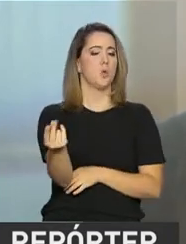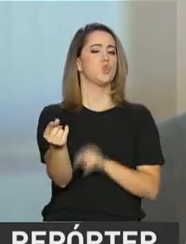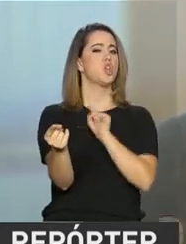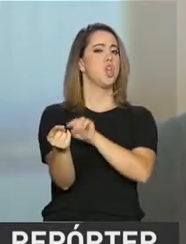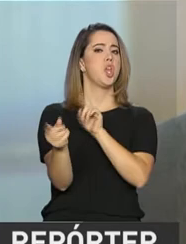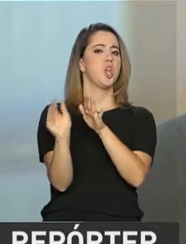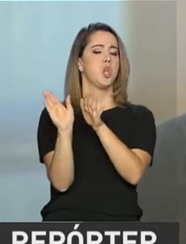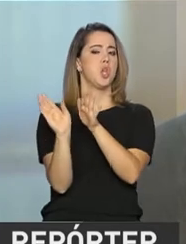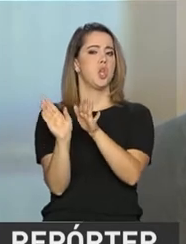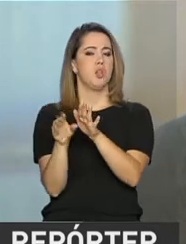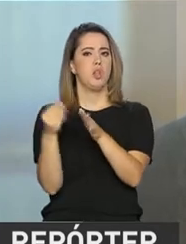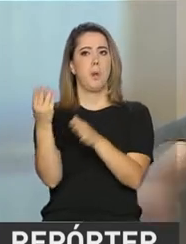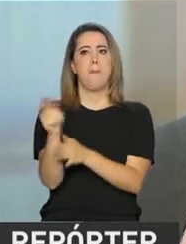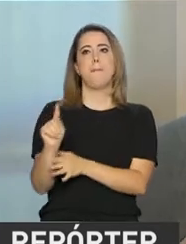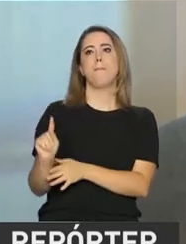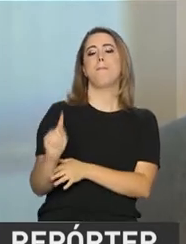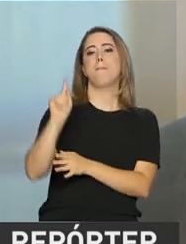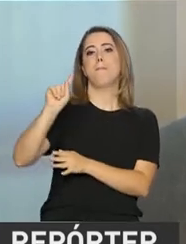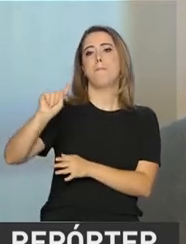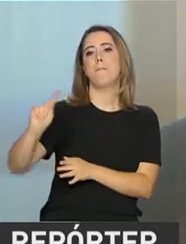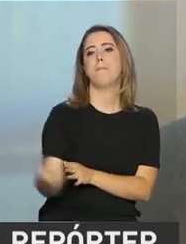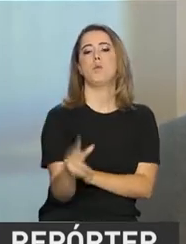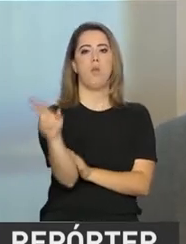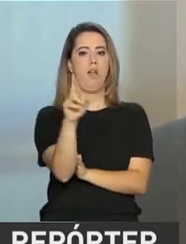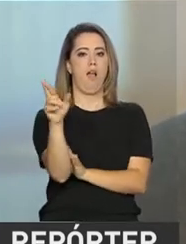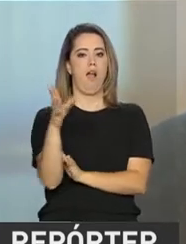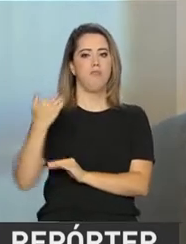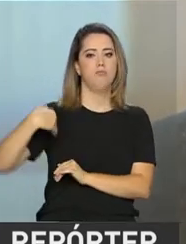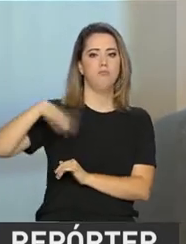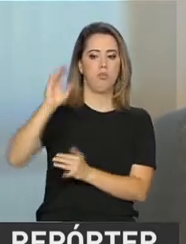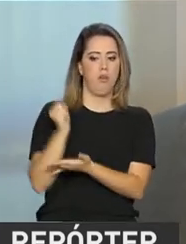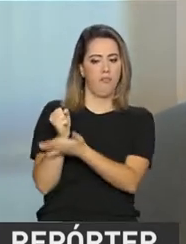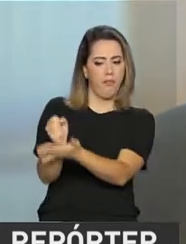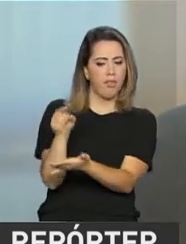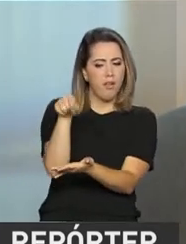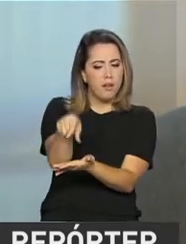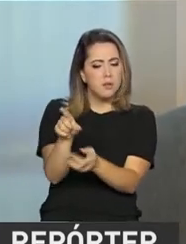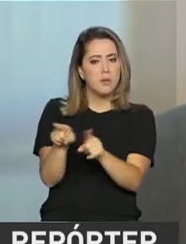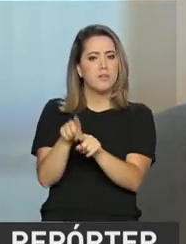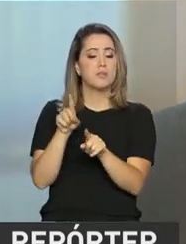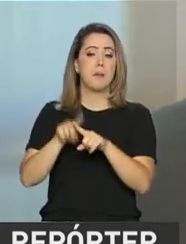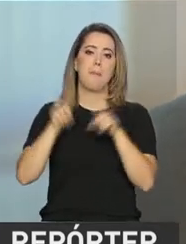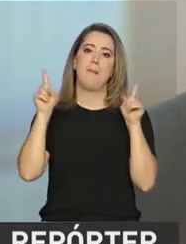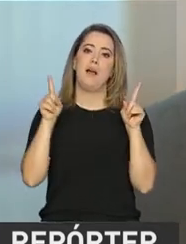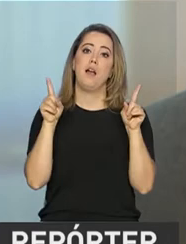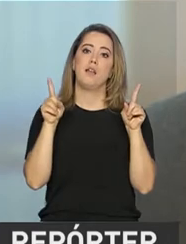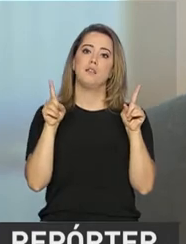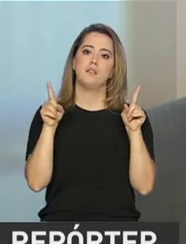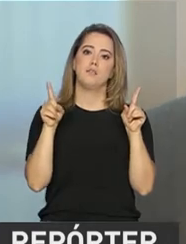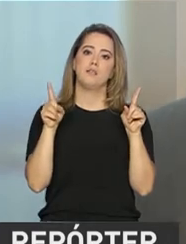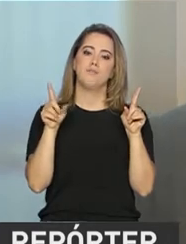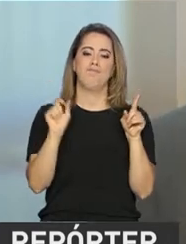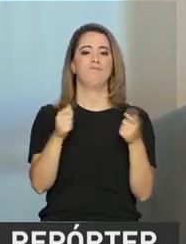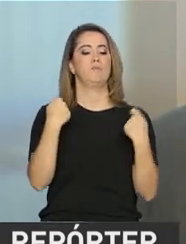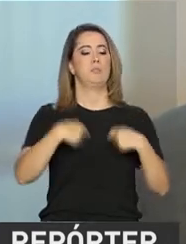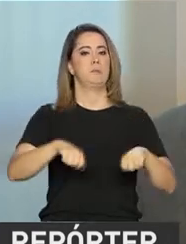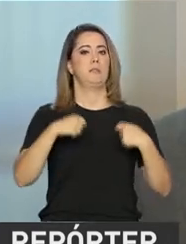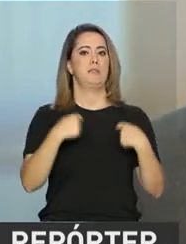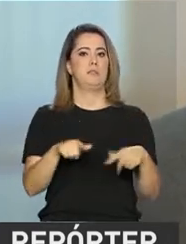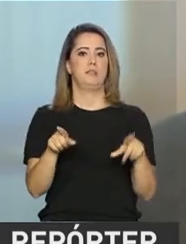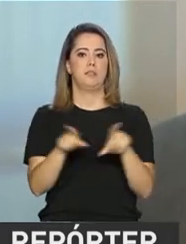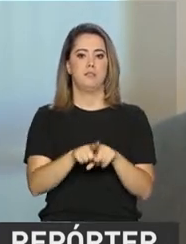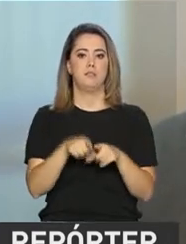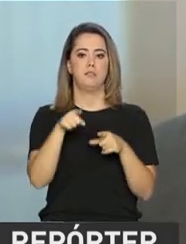não sei quantos mil reais não sei quantas dezenas de milhares de reais disponíveis ali pra você e além disso